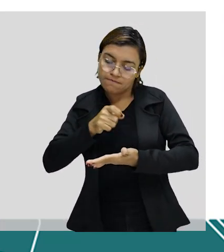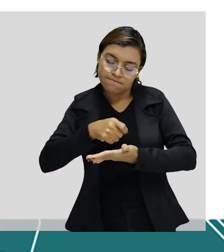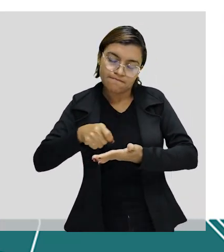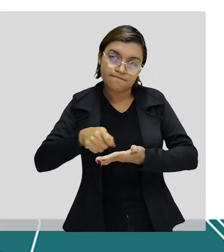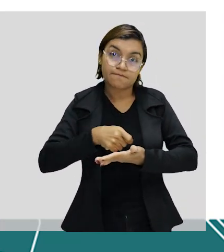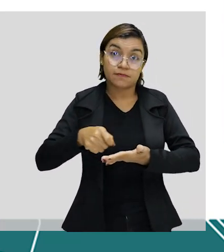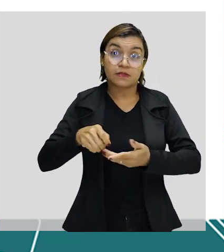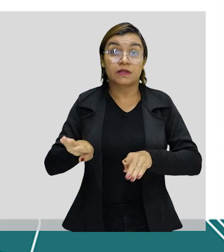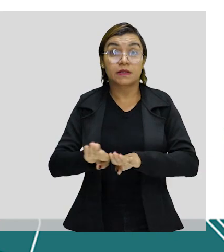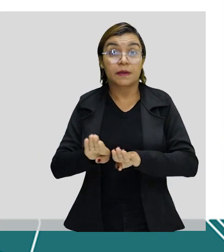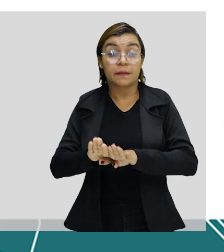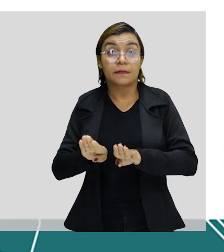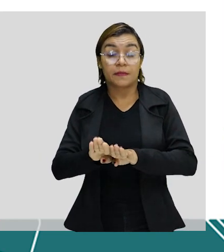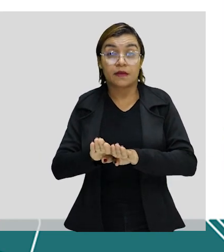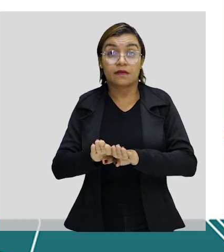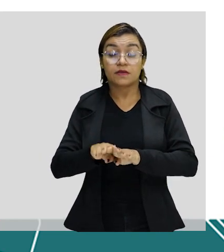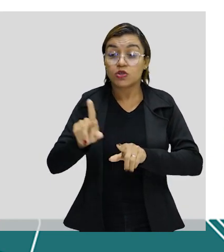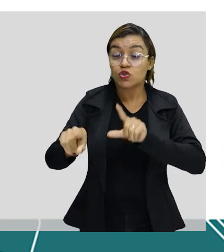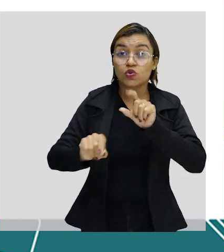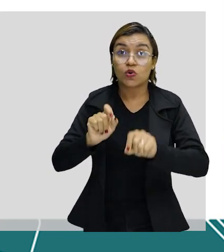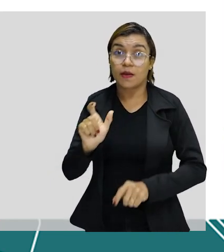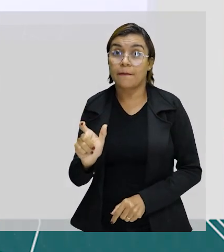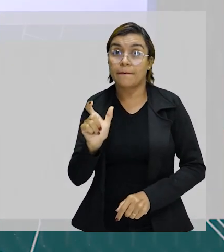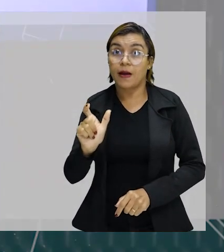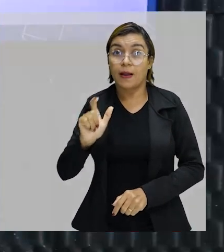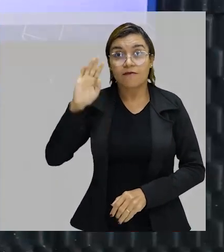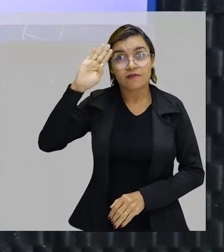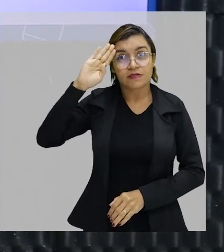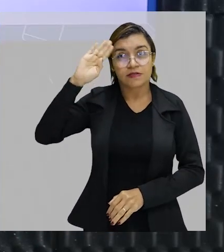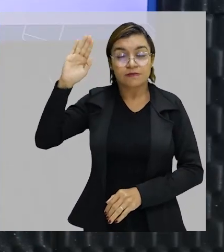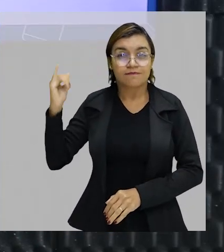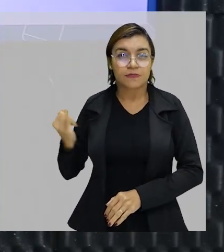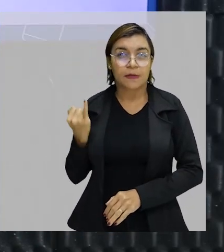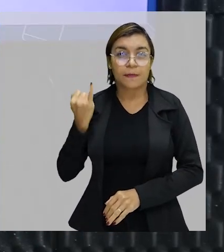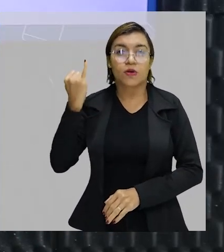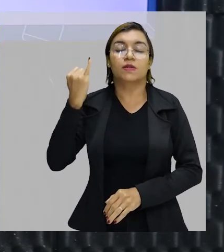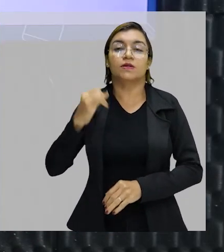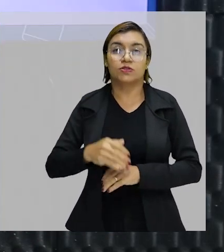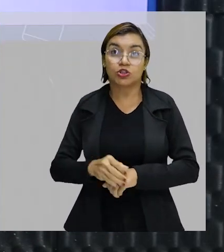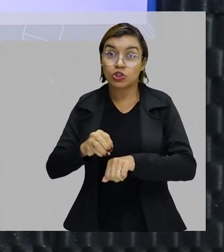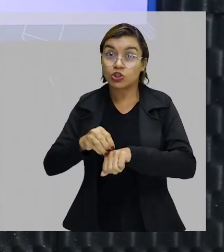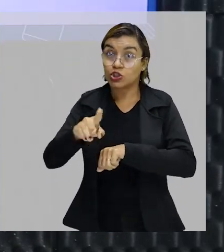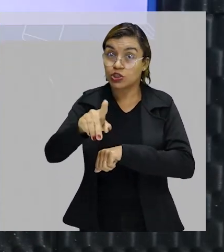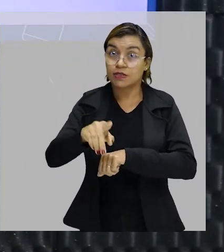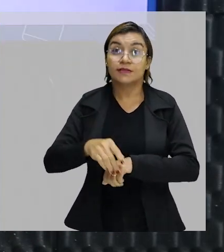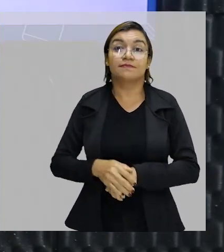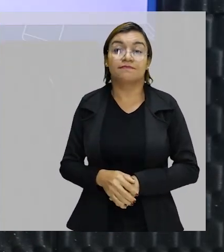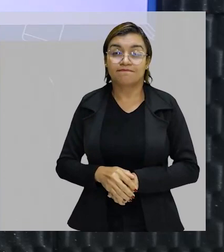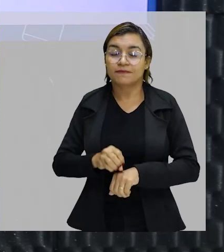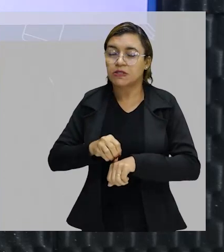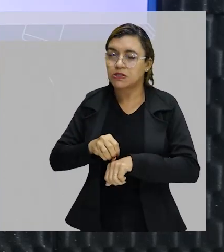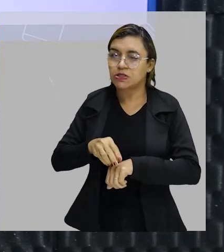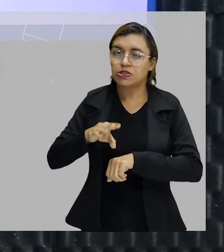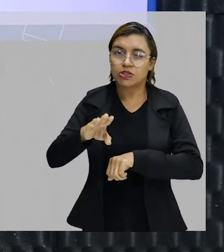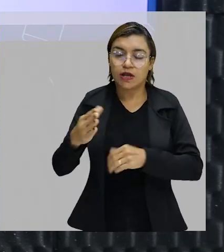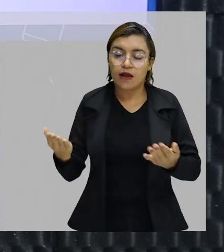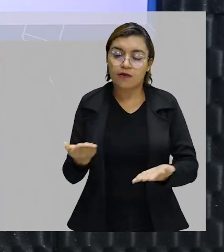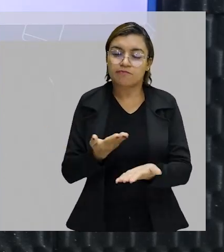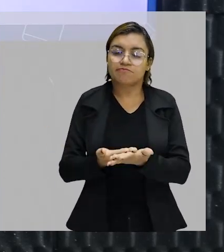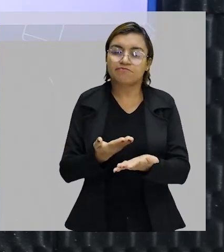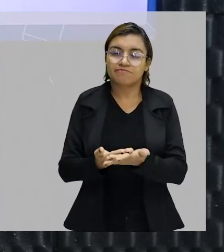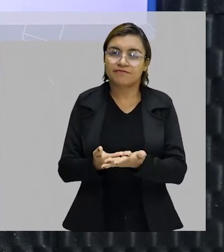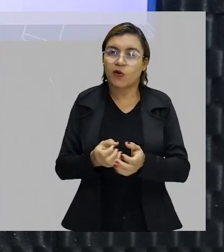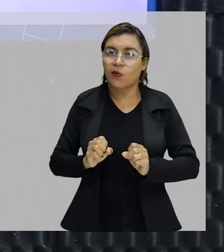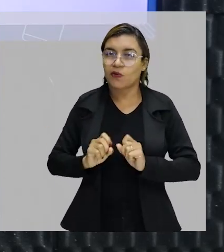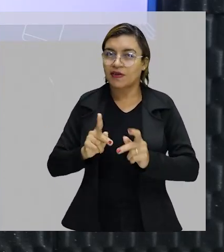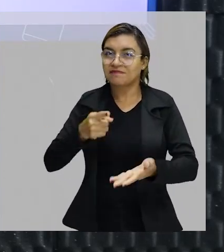em destaque as palavras-chave desse conteúdo, as dicas que eu vou te passar nessa videoaula de hoje,